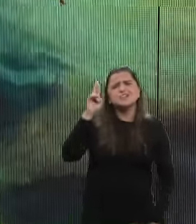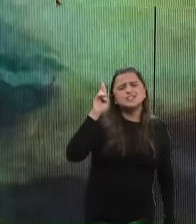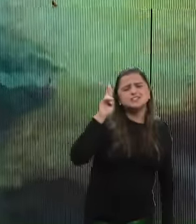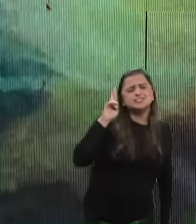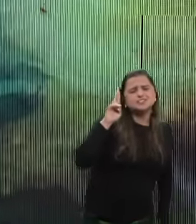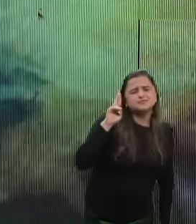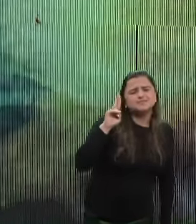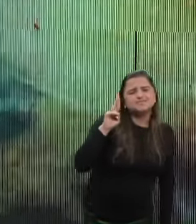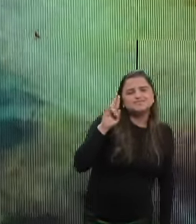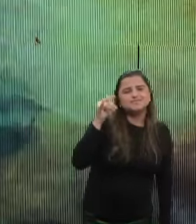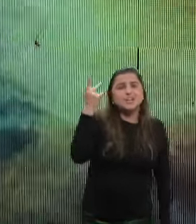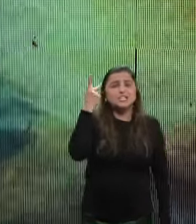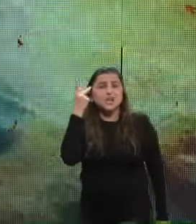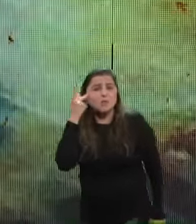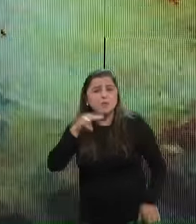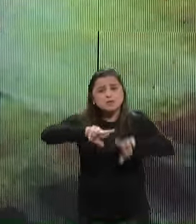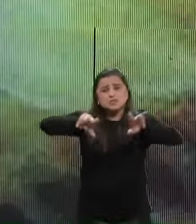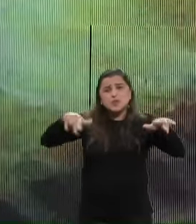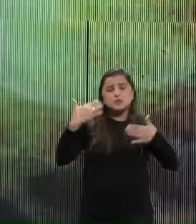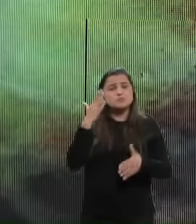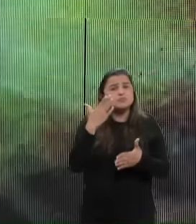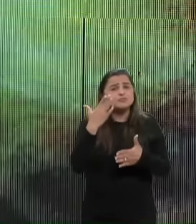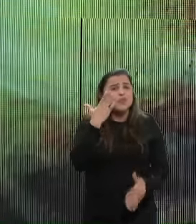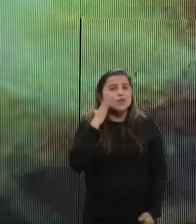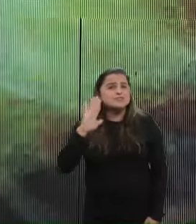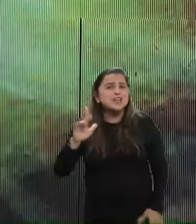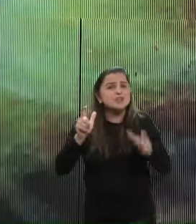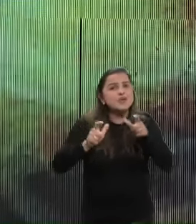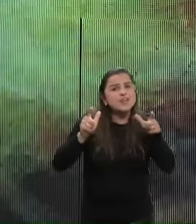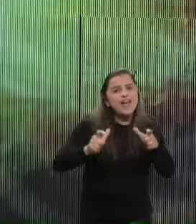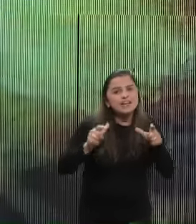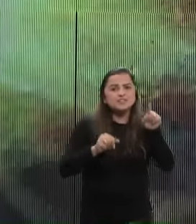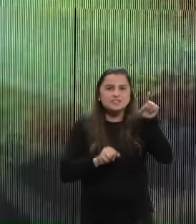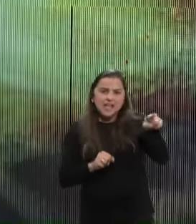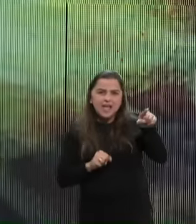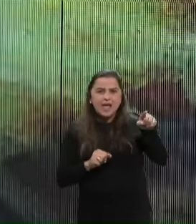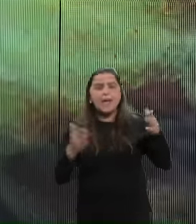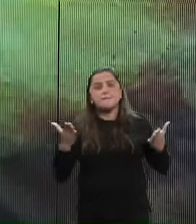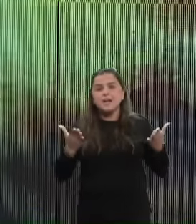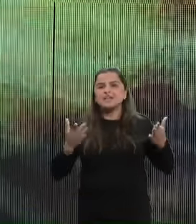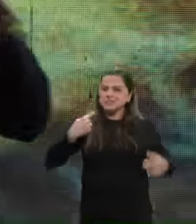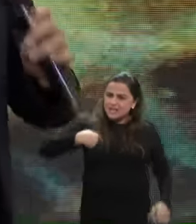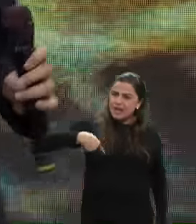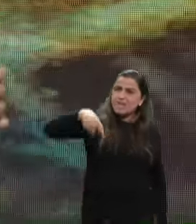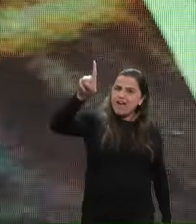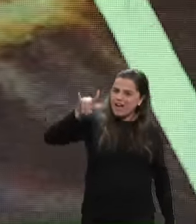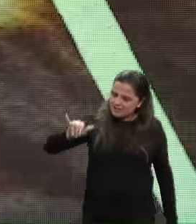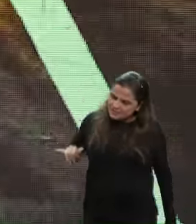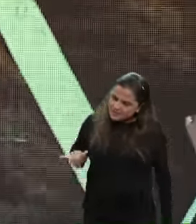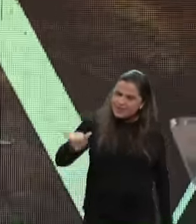Catarina. Yo no sé de dónde veo, mas yo sé para dónde va. Alguien va a salir de la tierra hoy.